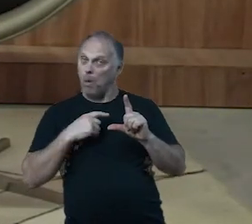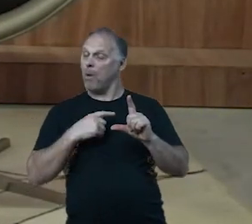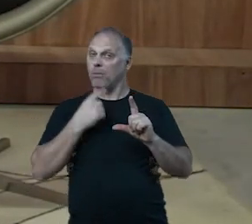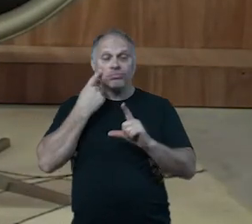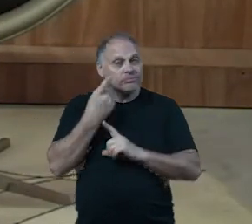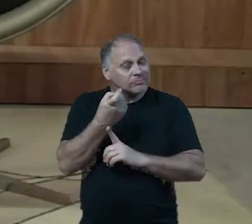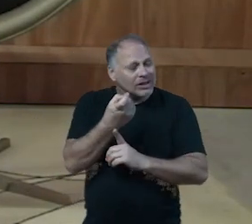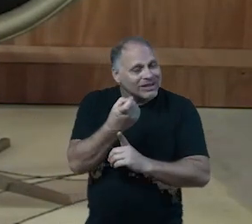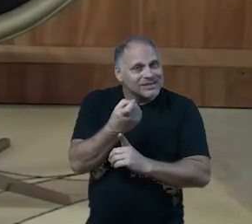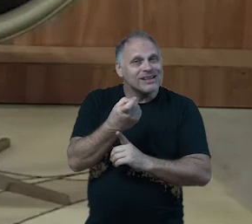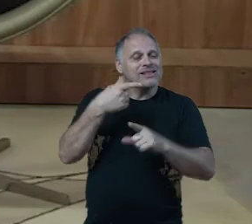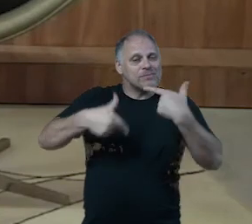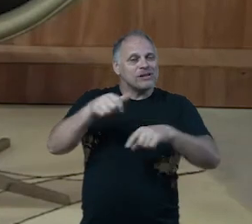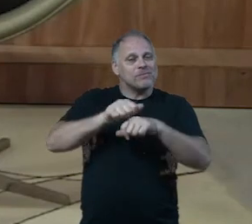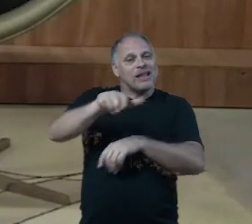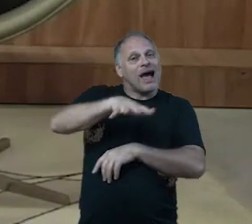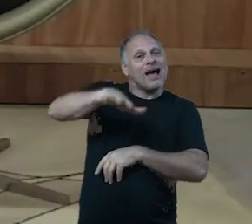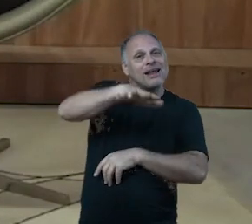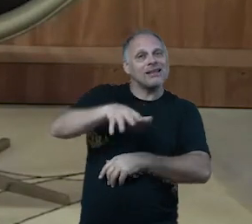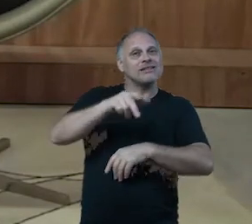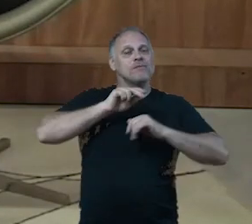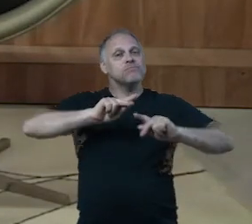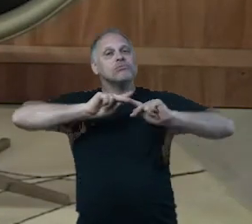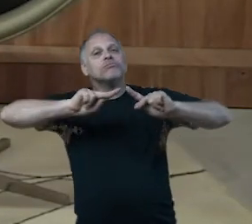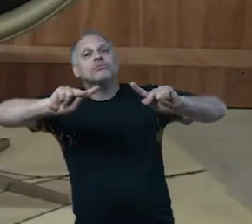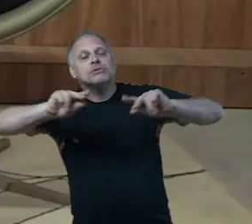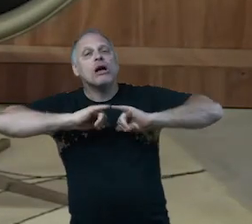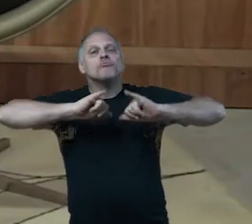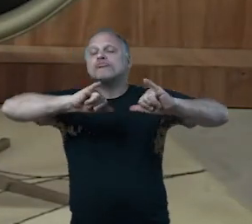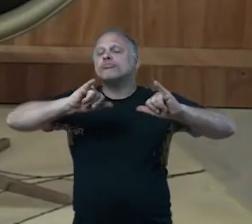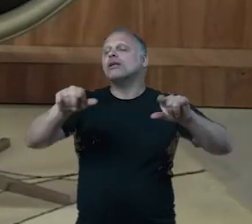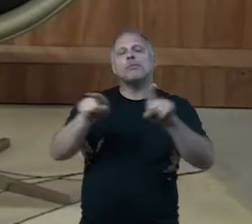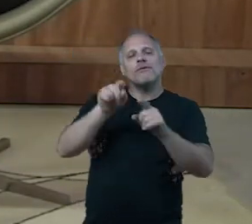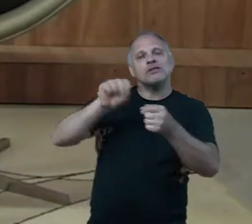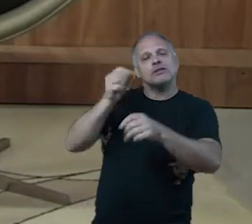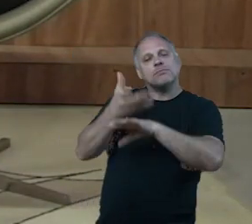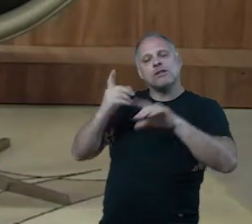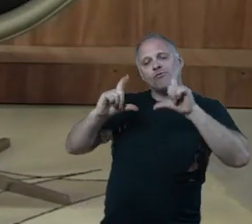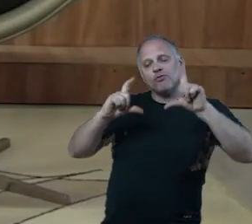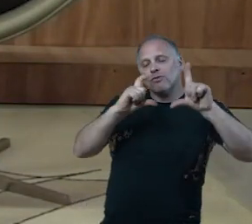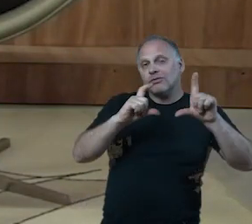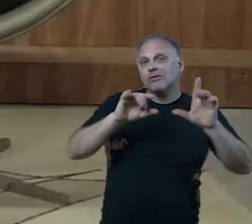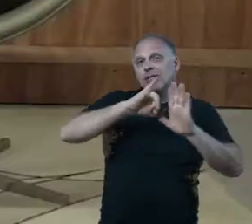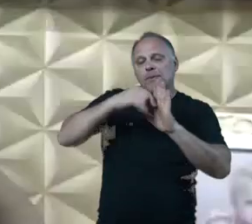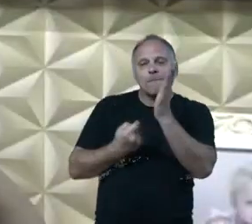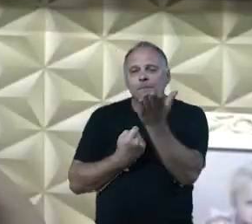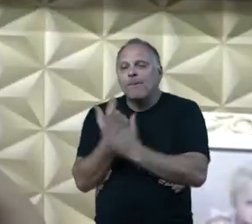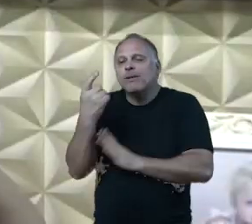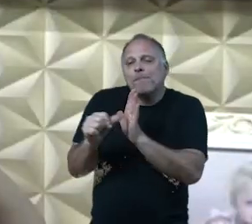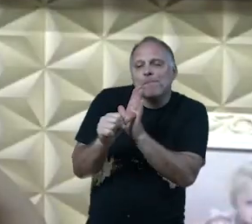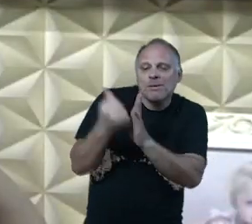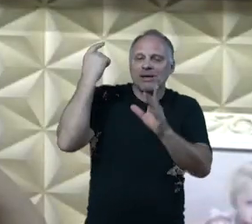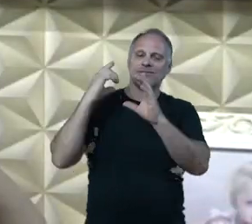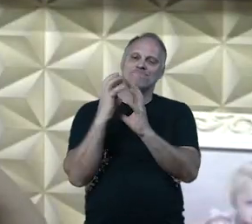área da publicidade e fazendo as cadeiras que tinham de fotografia e comprando a primeira